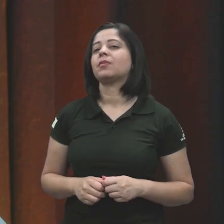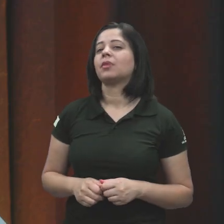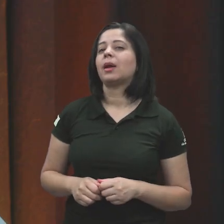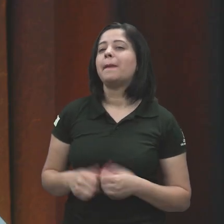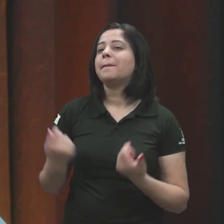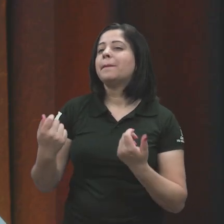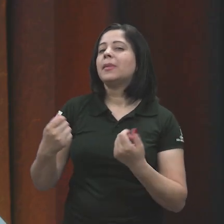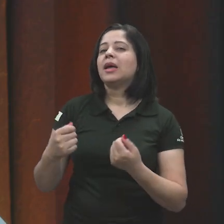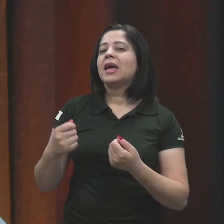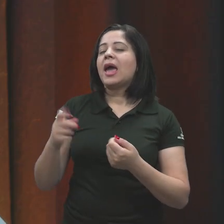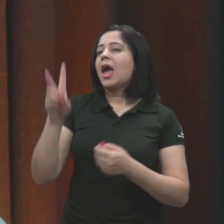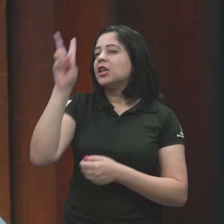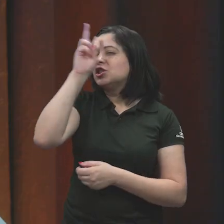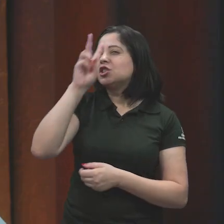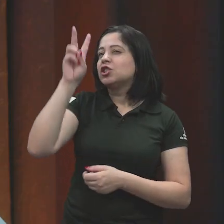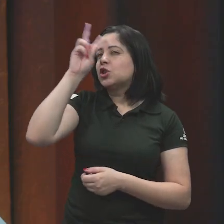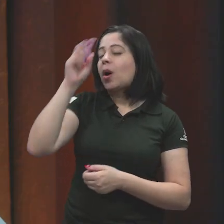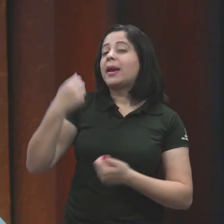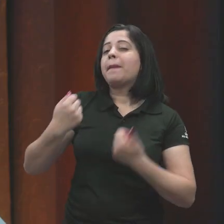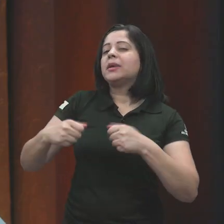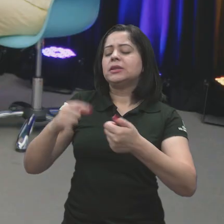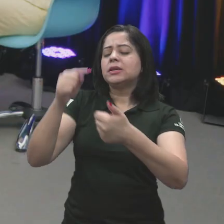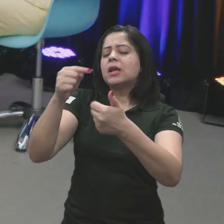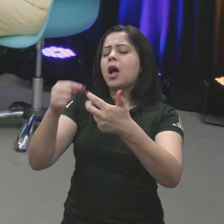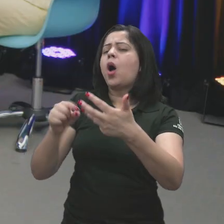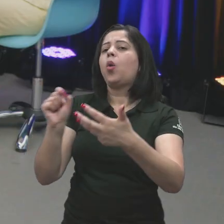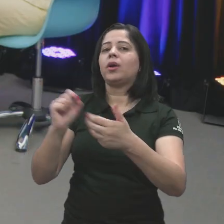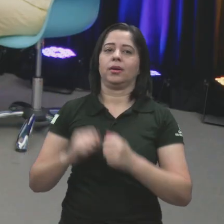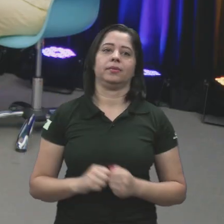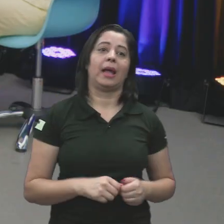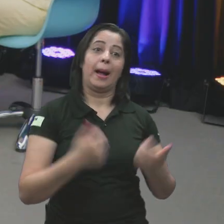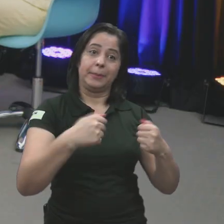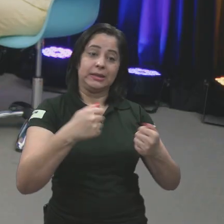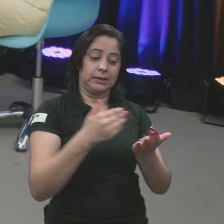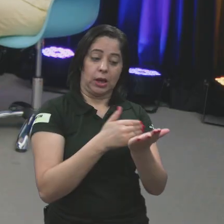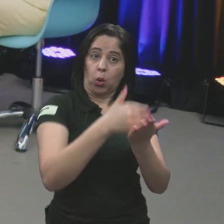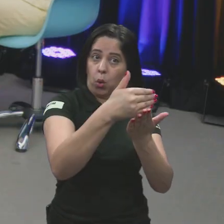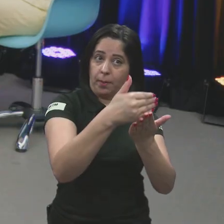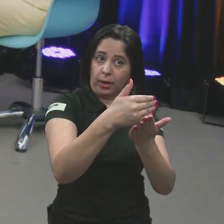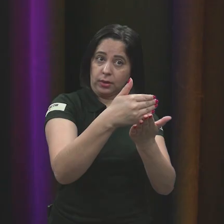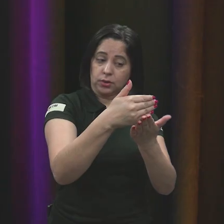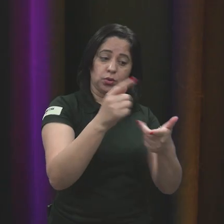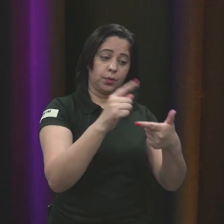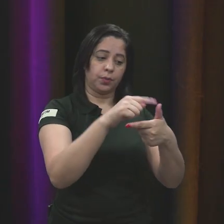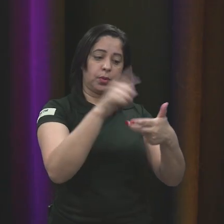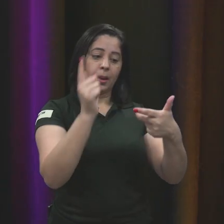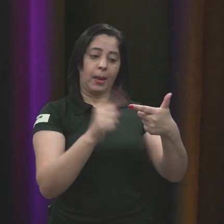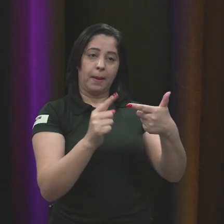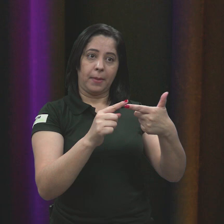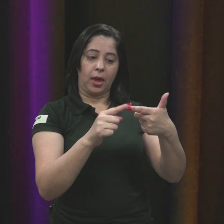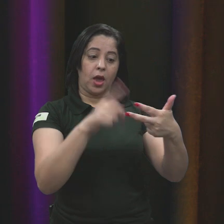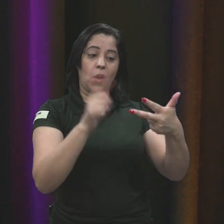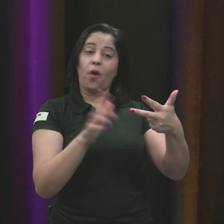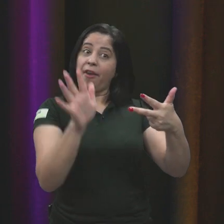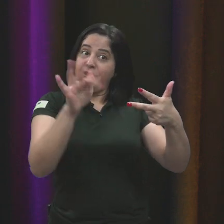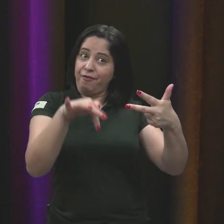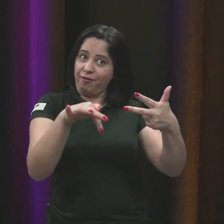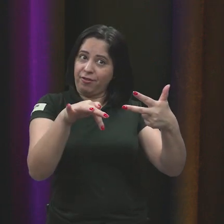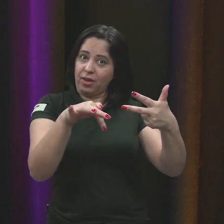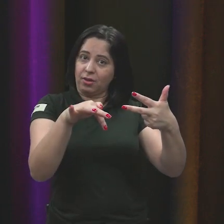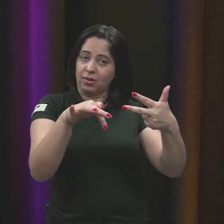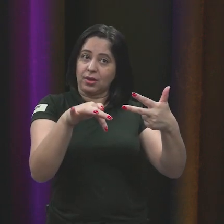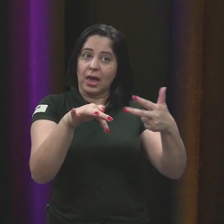boa história infantil deve ter? Então, toda história tem que ter o começo, meio e fim, né? Mas o que conta é o personagem e